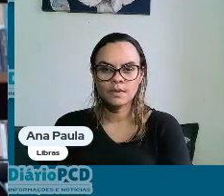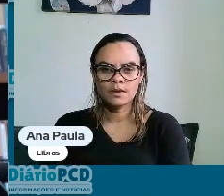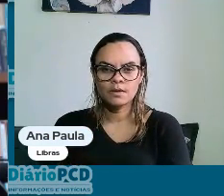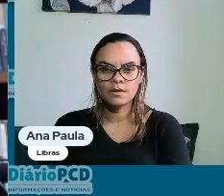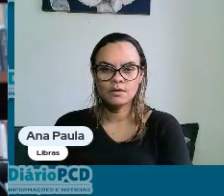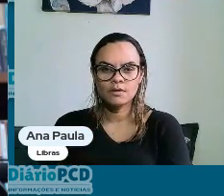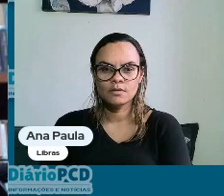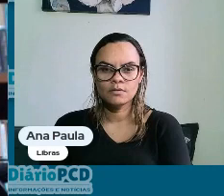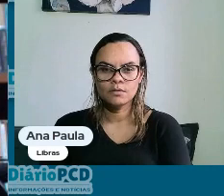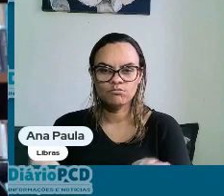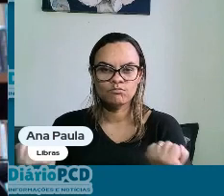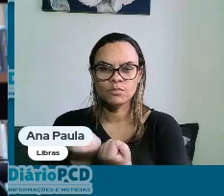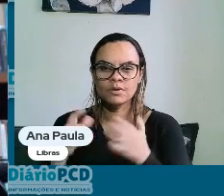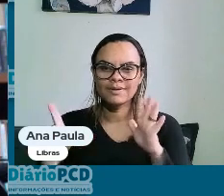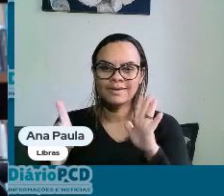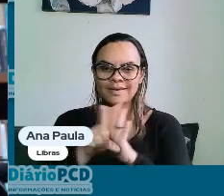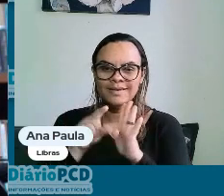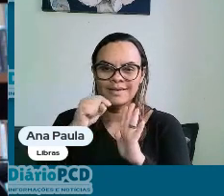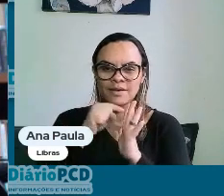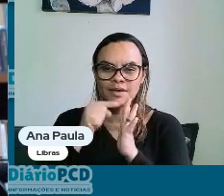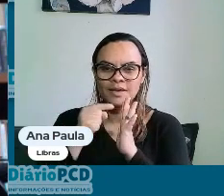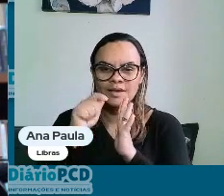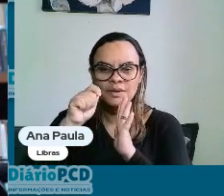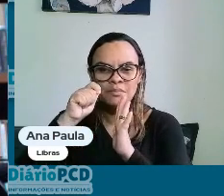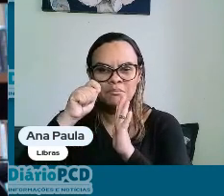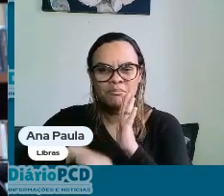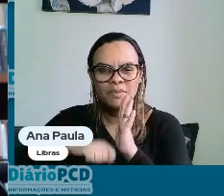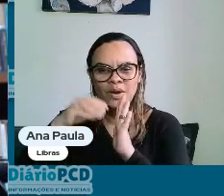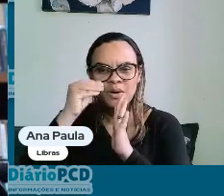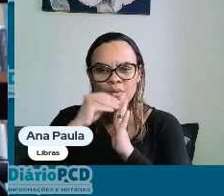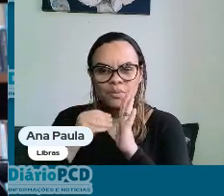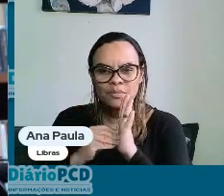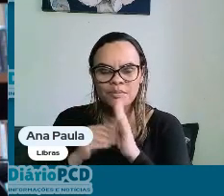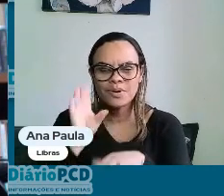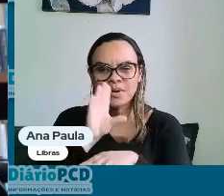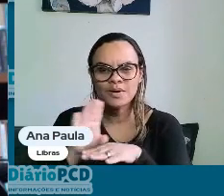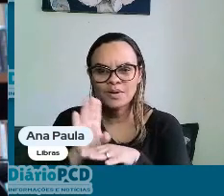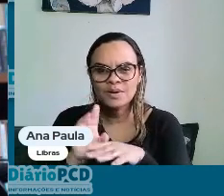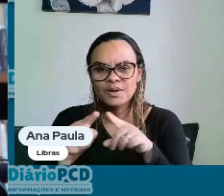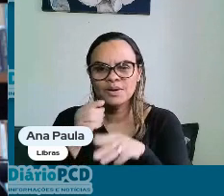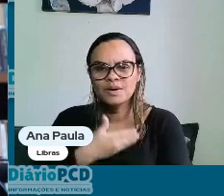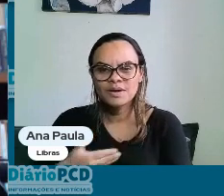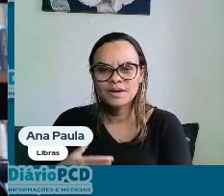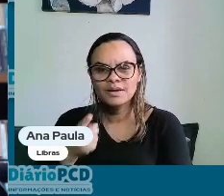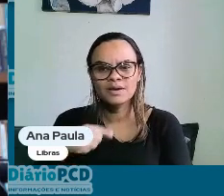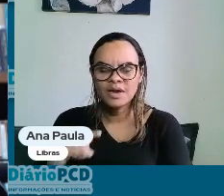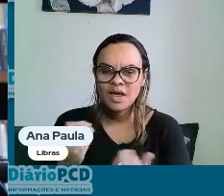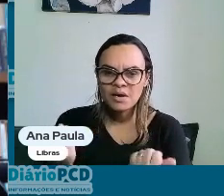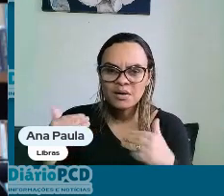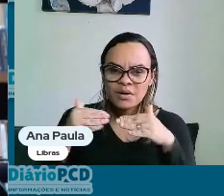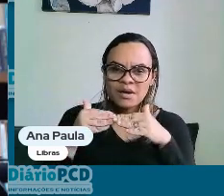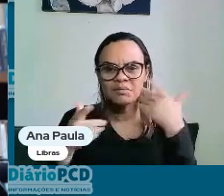de de legislação infraconstitucional, isto é, de um governo ser favorável ou